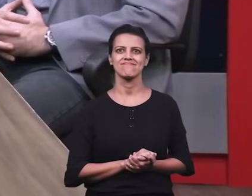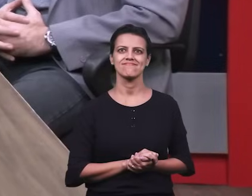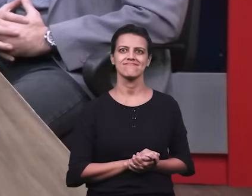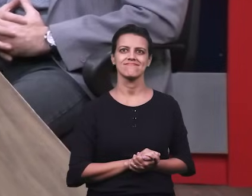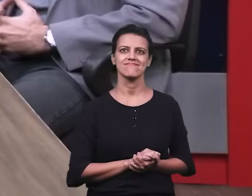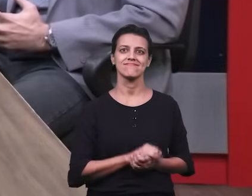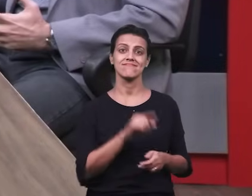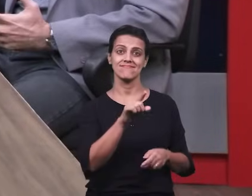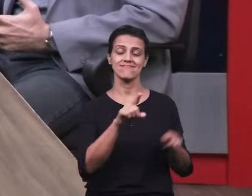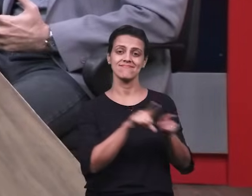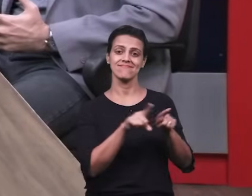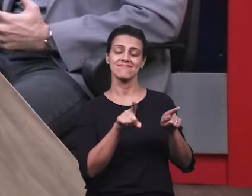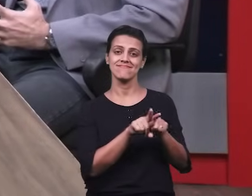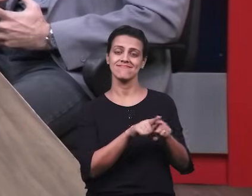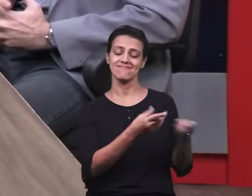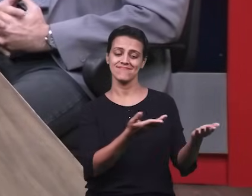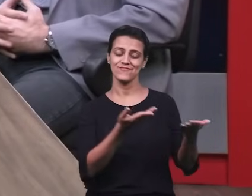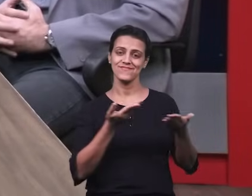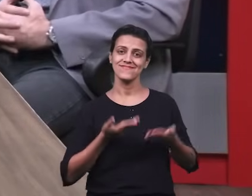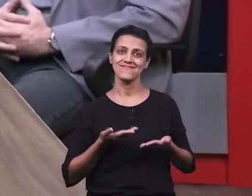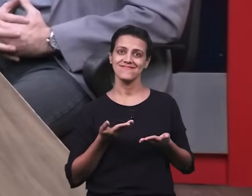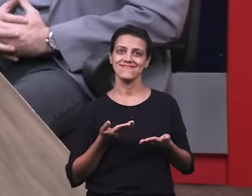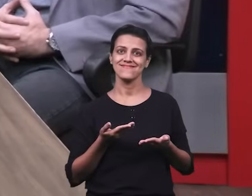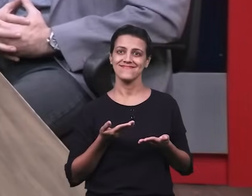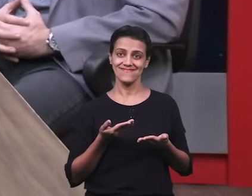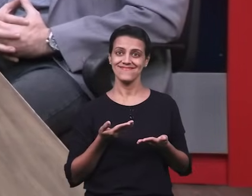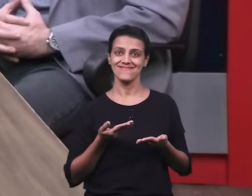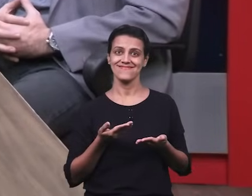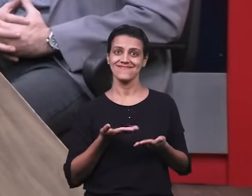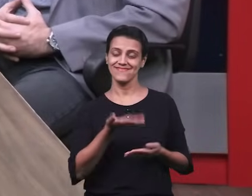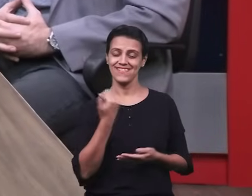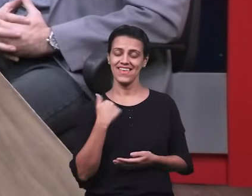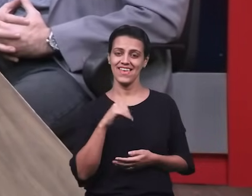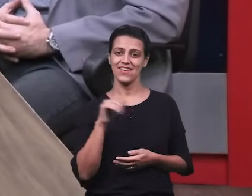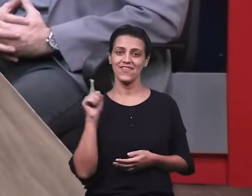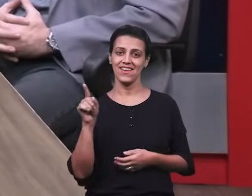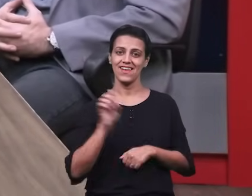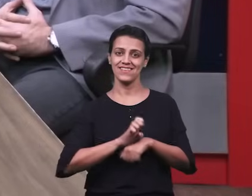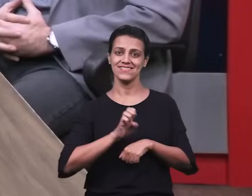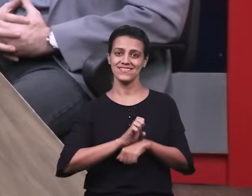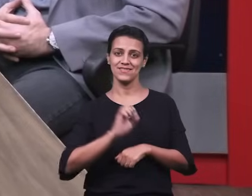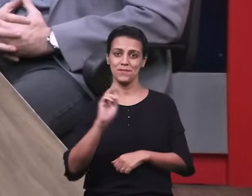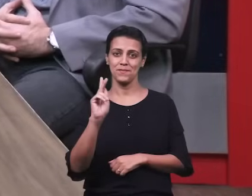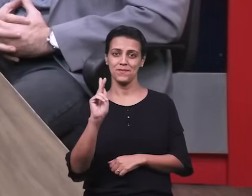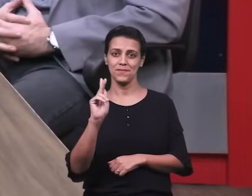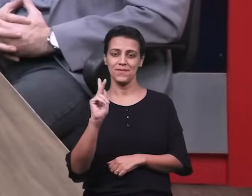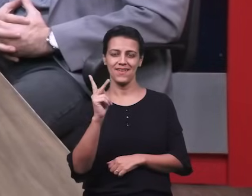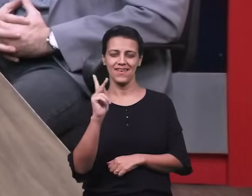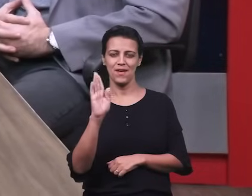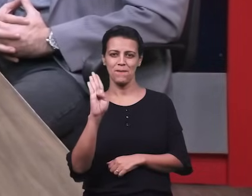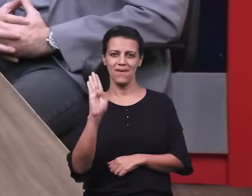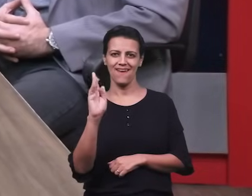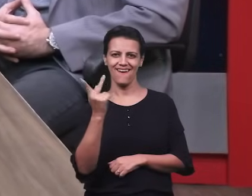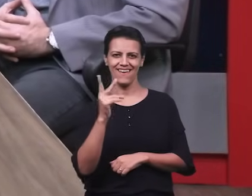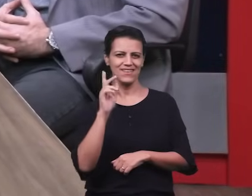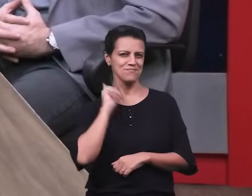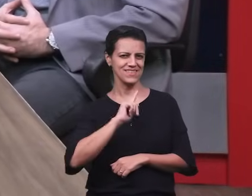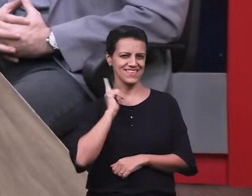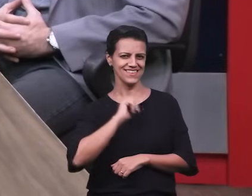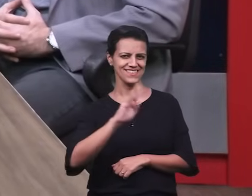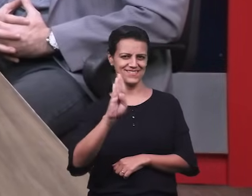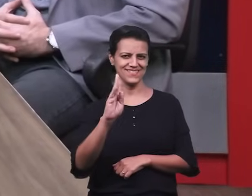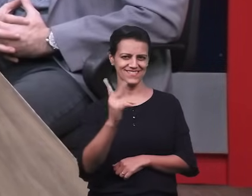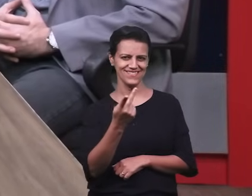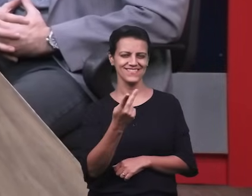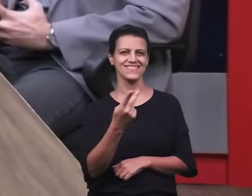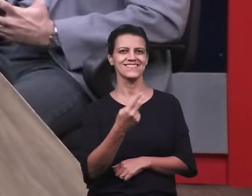Miguel. Amém. Estamos aqui com um convidado que veio diretamente de Belo Horizonte, nós importamos de Belo Horizonte para cá, para poder conversar